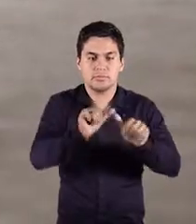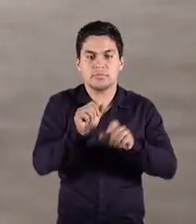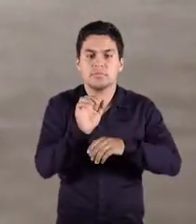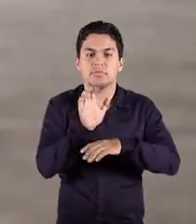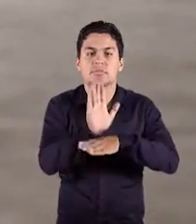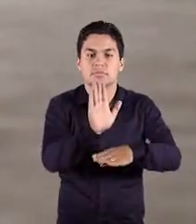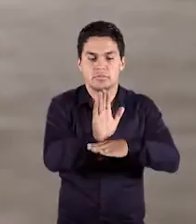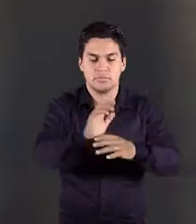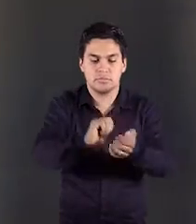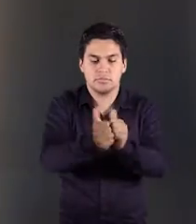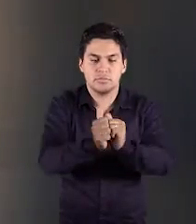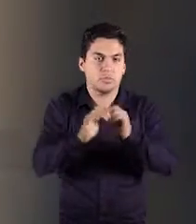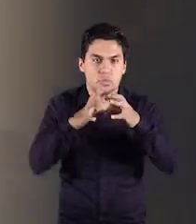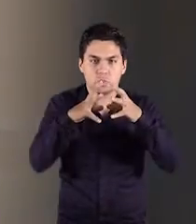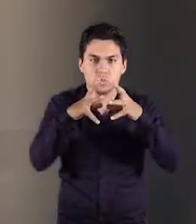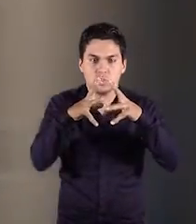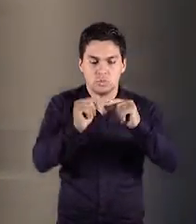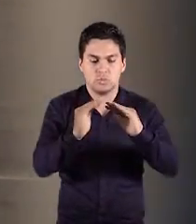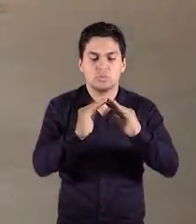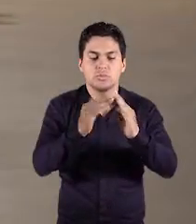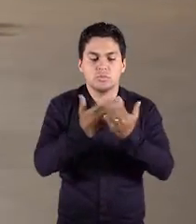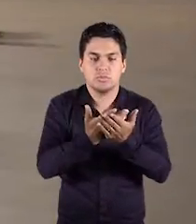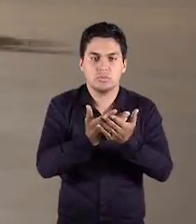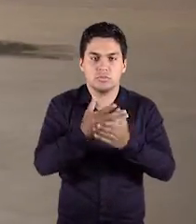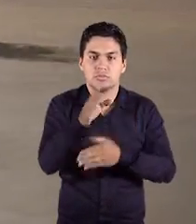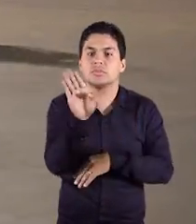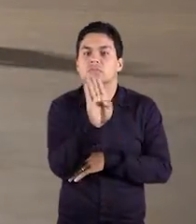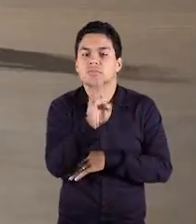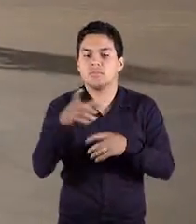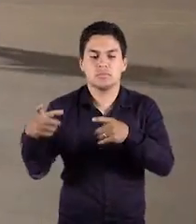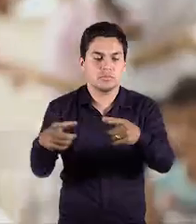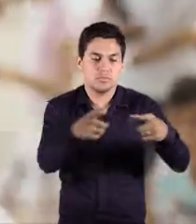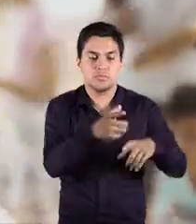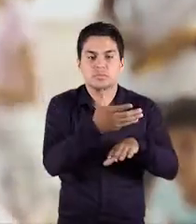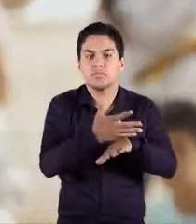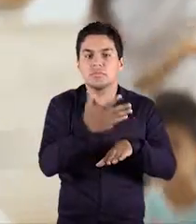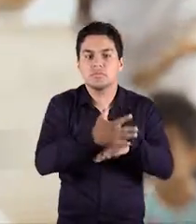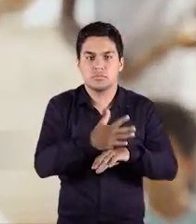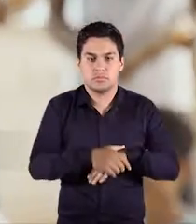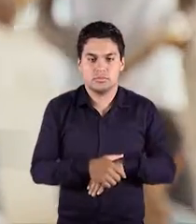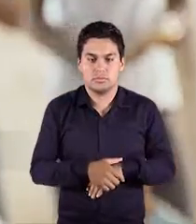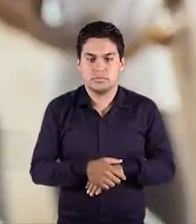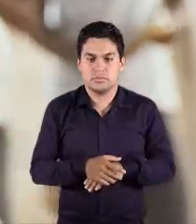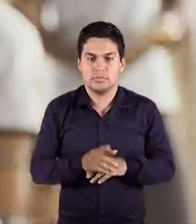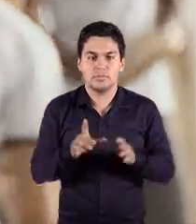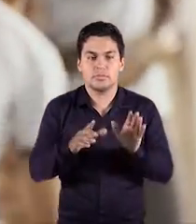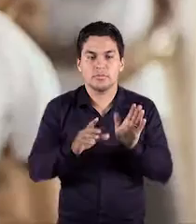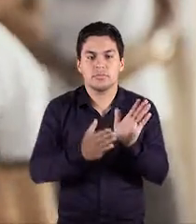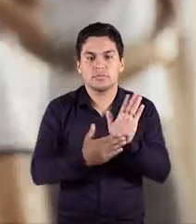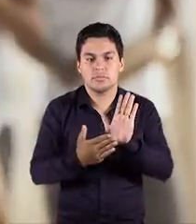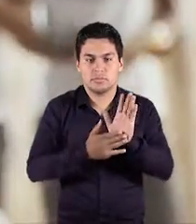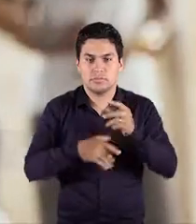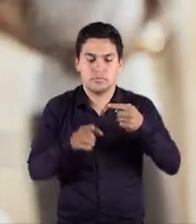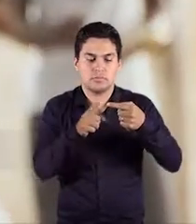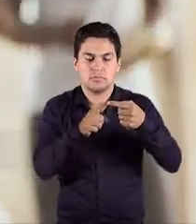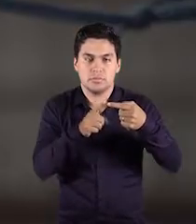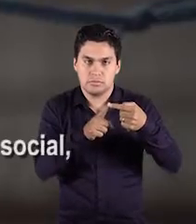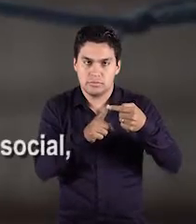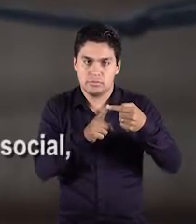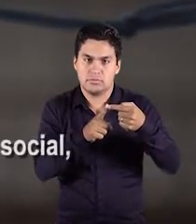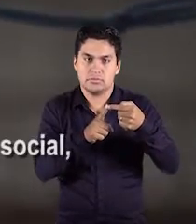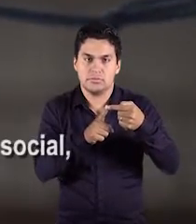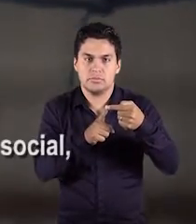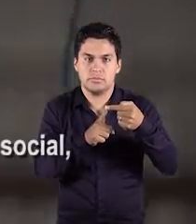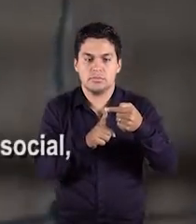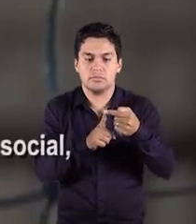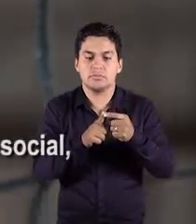do esporte. Todas essas escolinhas, principalmente nesses bairros. Vamos trabalhar com duas frentes de incentivo ao esporte.